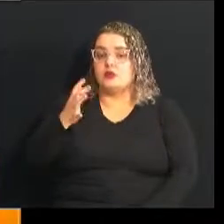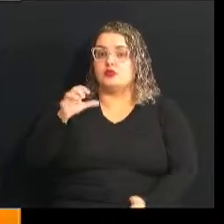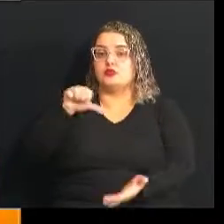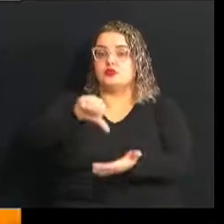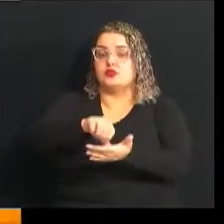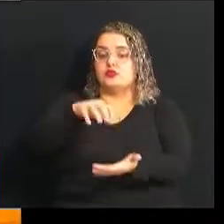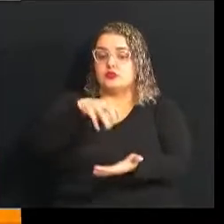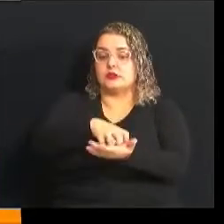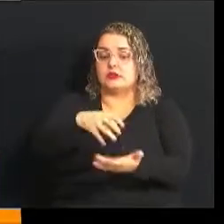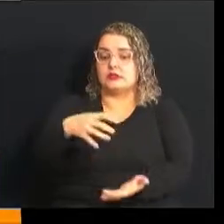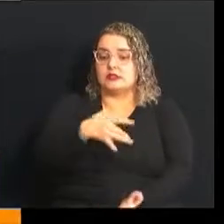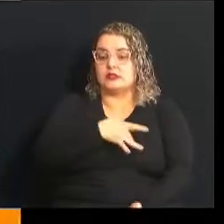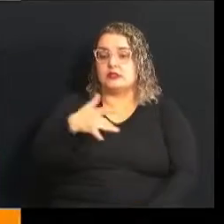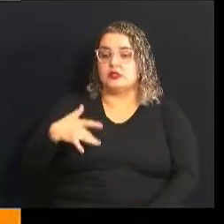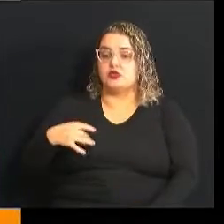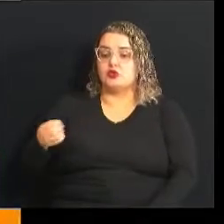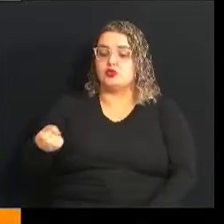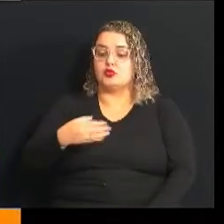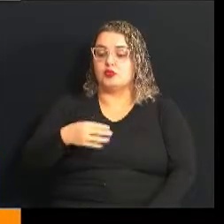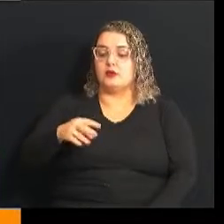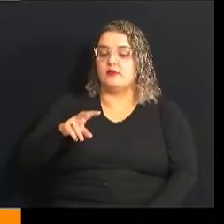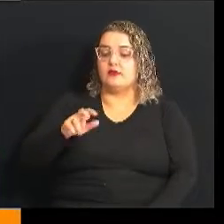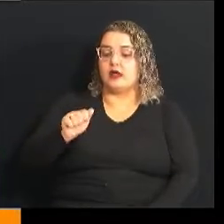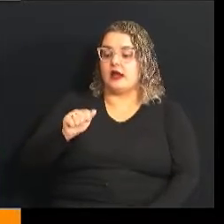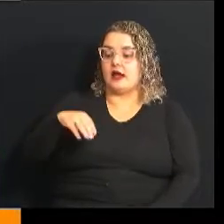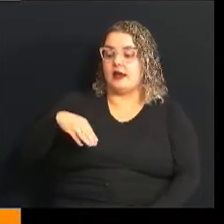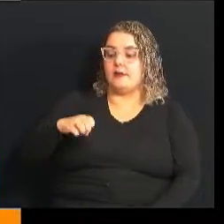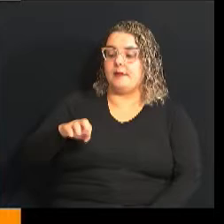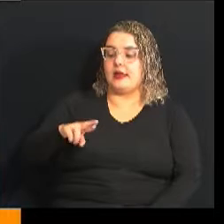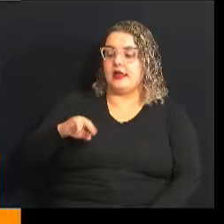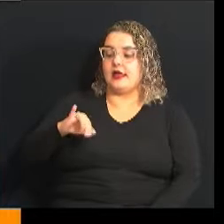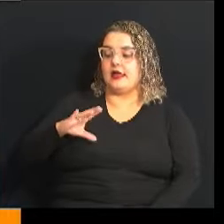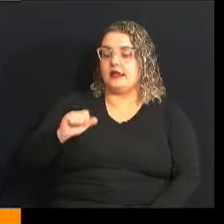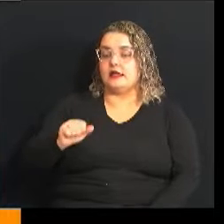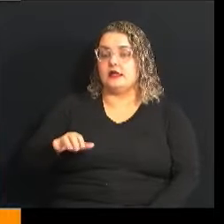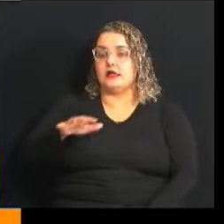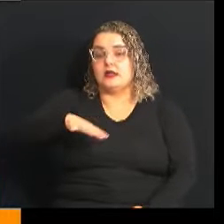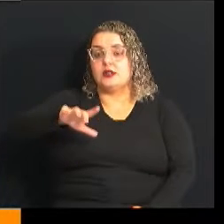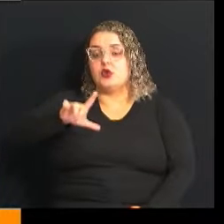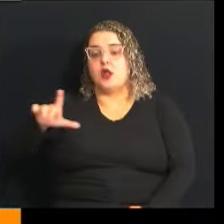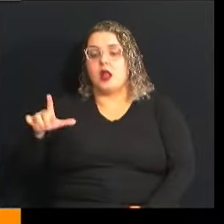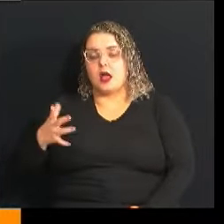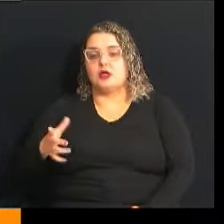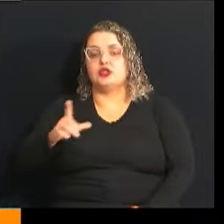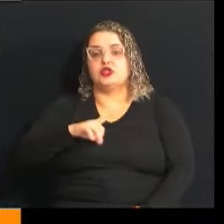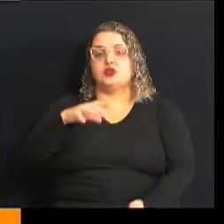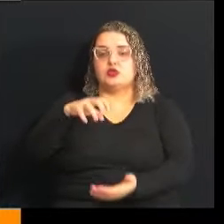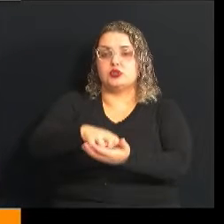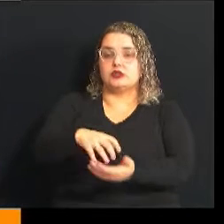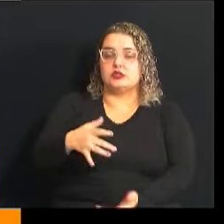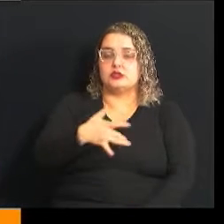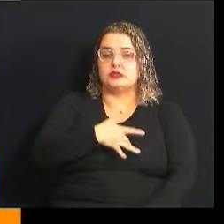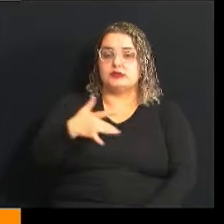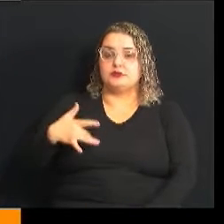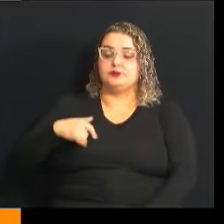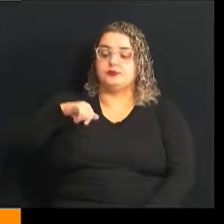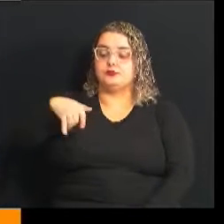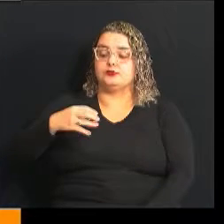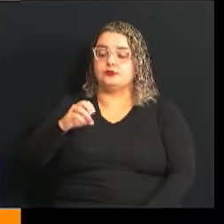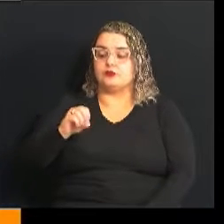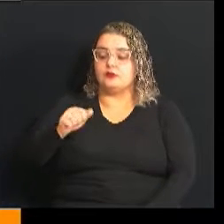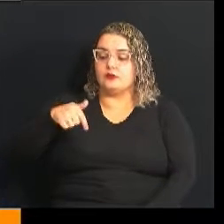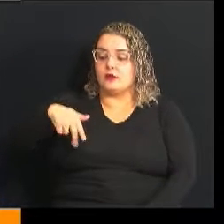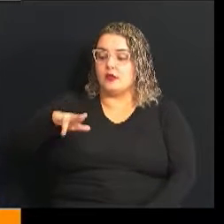Saúde do Nova América. Na região leste de Campinas, nós temos o Centro de Saúde de Joaquim Egídio,